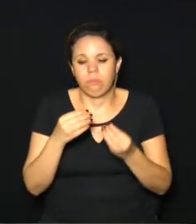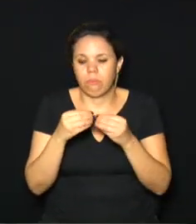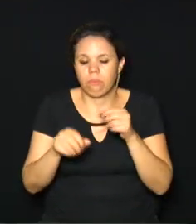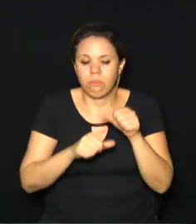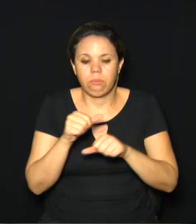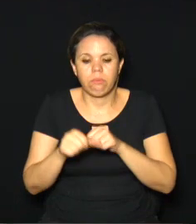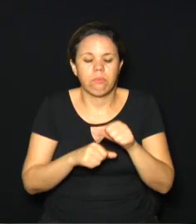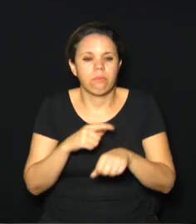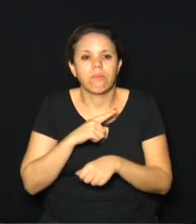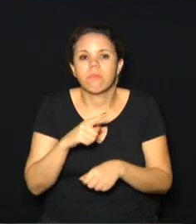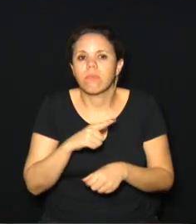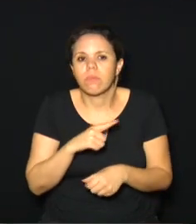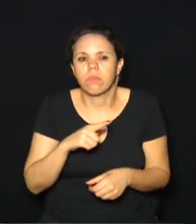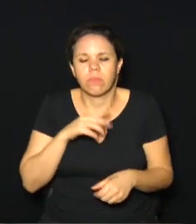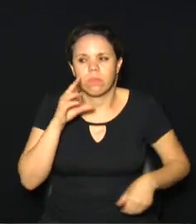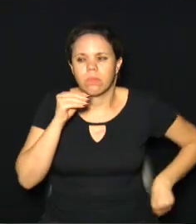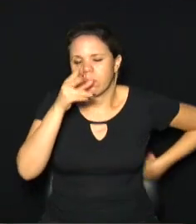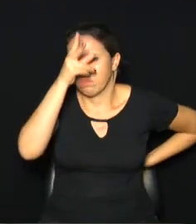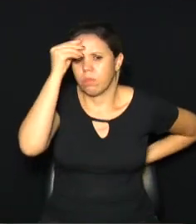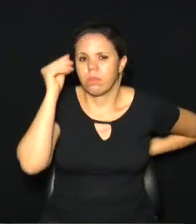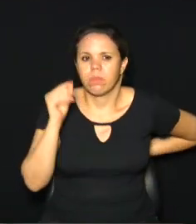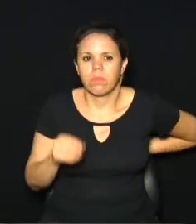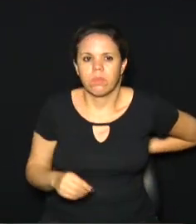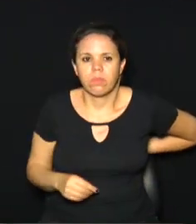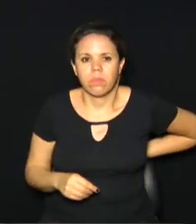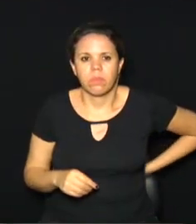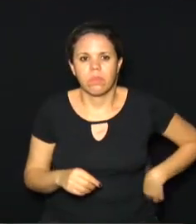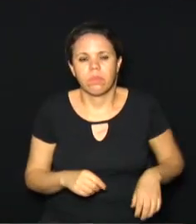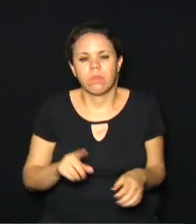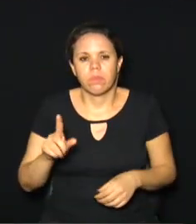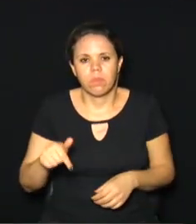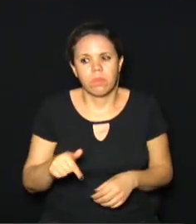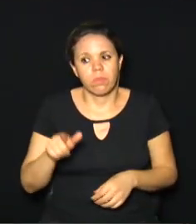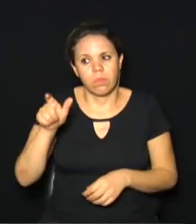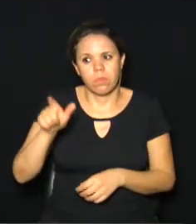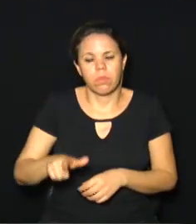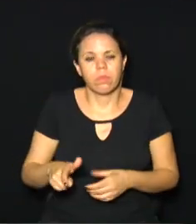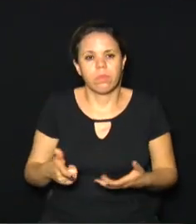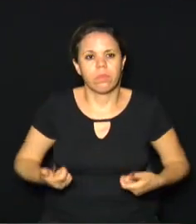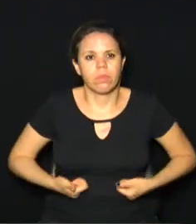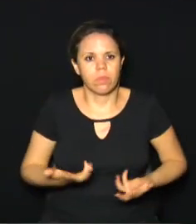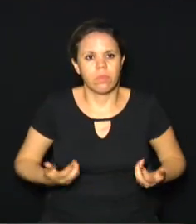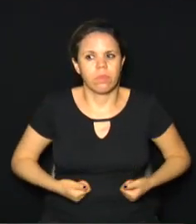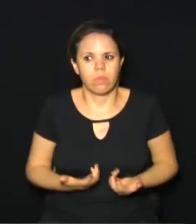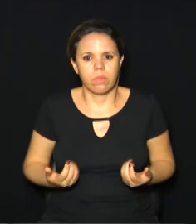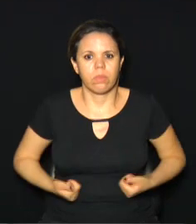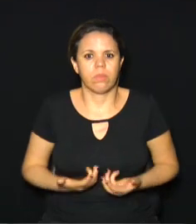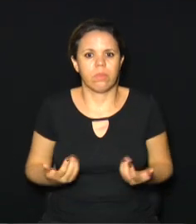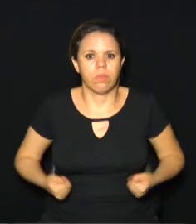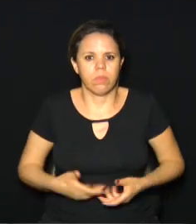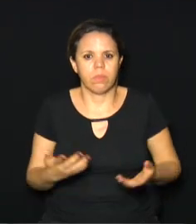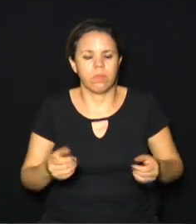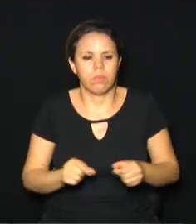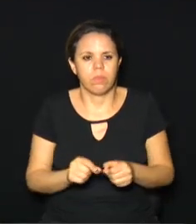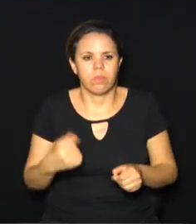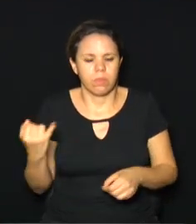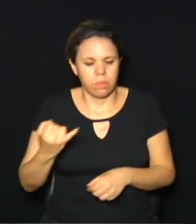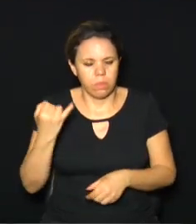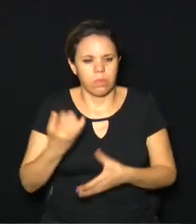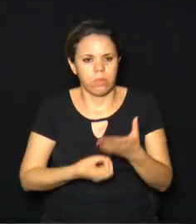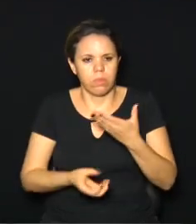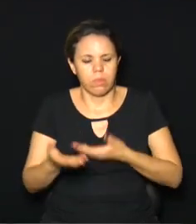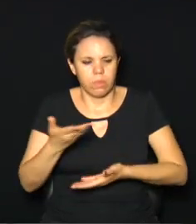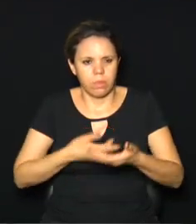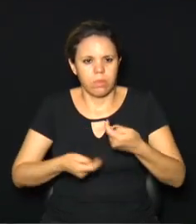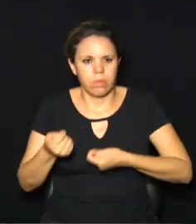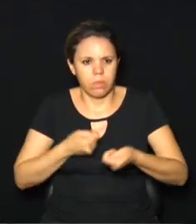né? Tem um impacto, né? O servidor público, ele é um consumidor, ele gasta, e isso é importante para girar a economia,